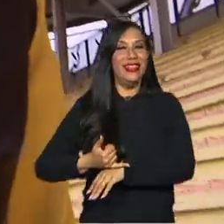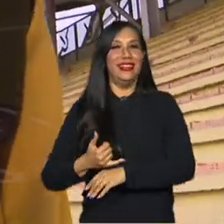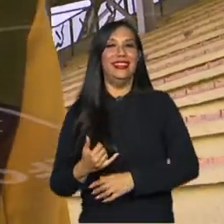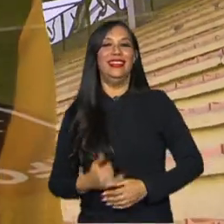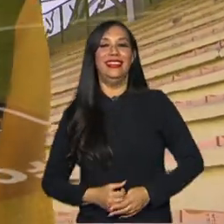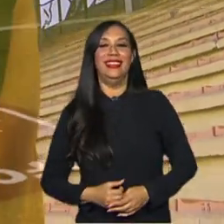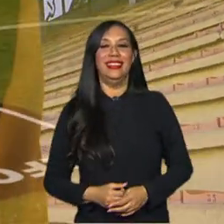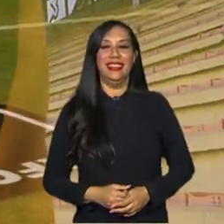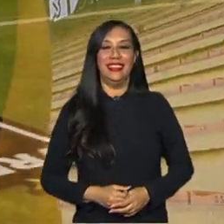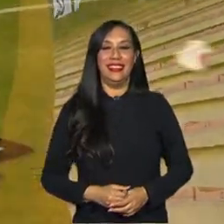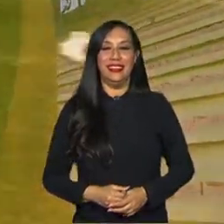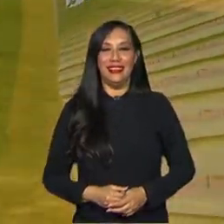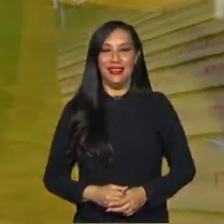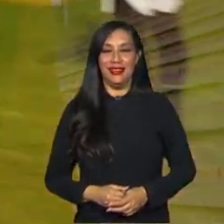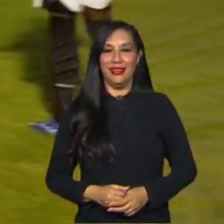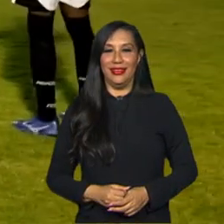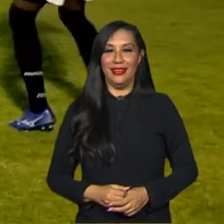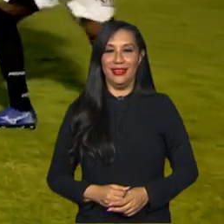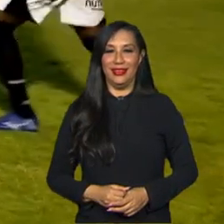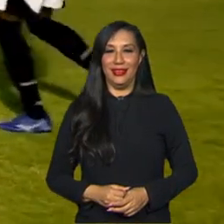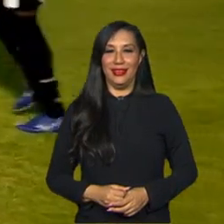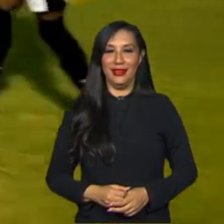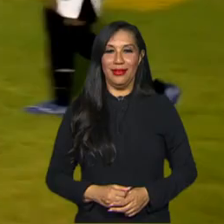Voltaço! Olha o gol!